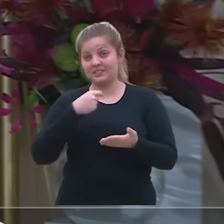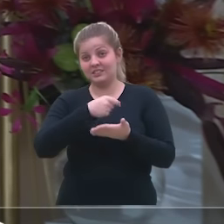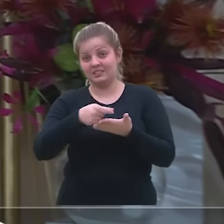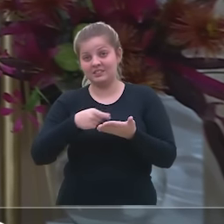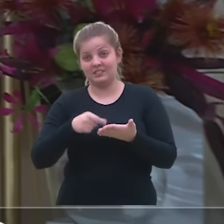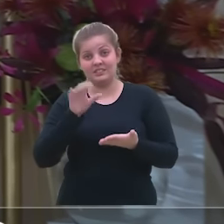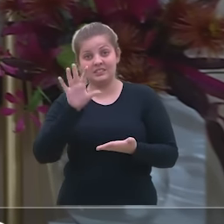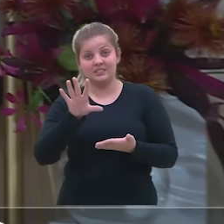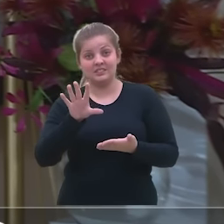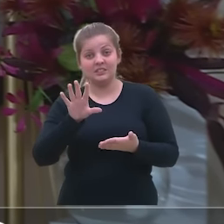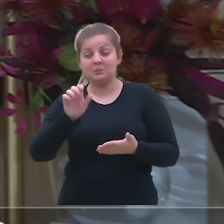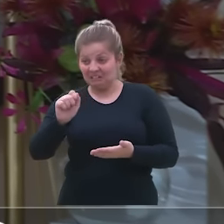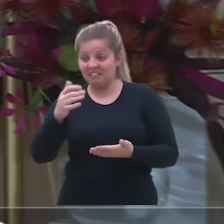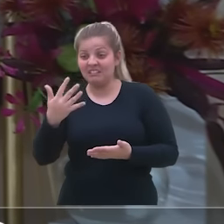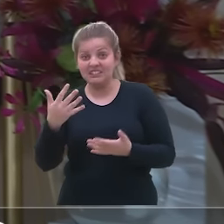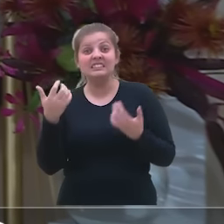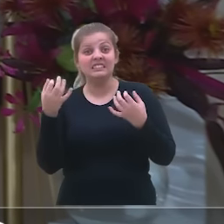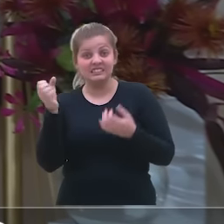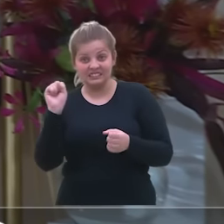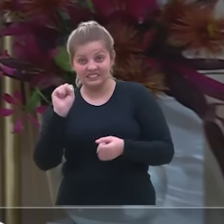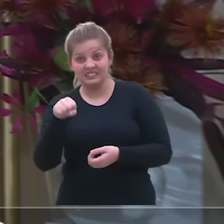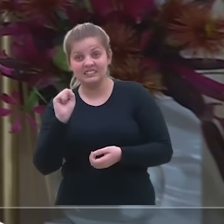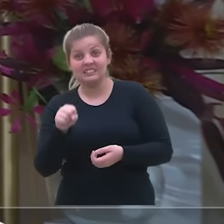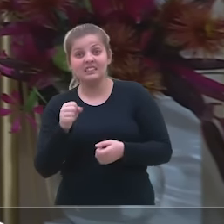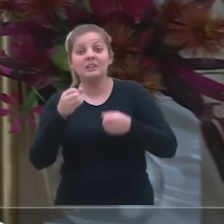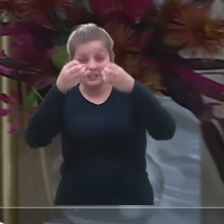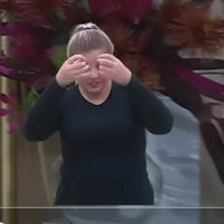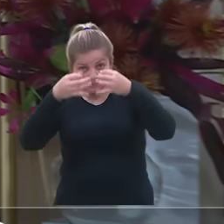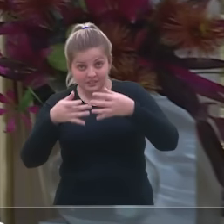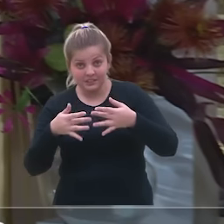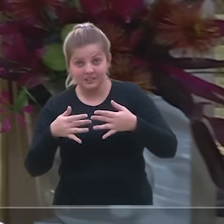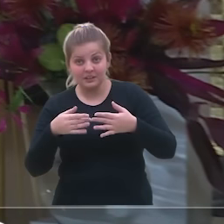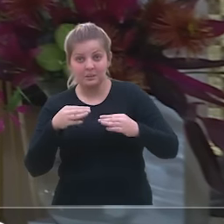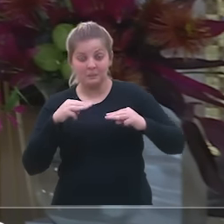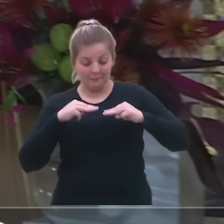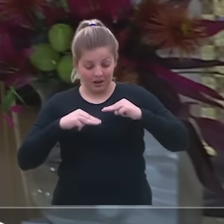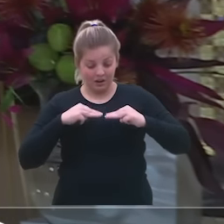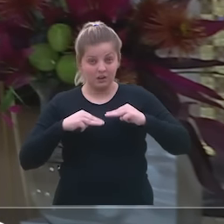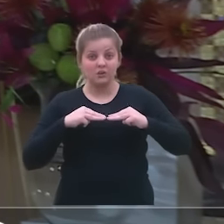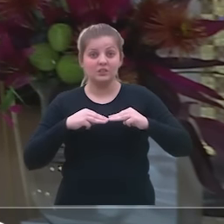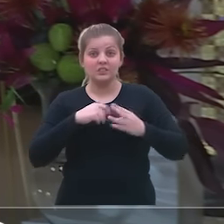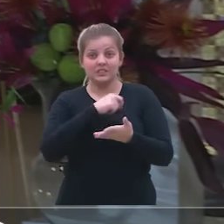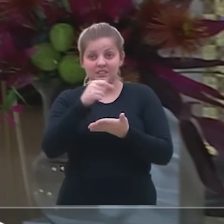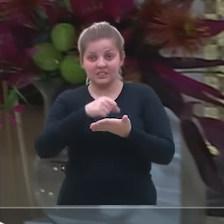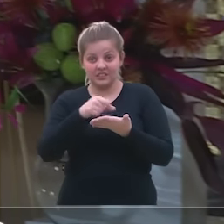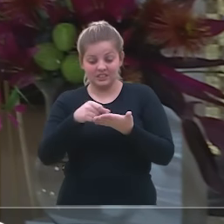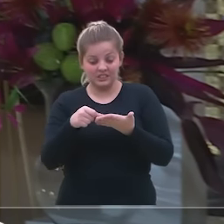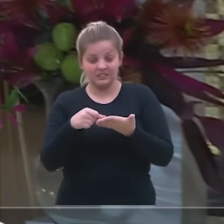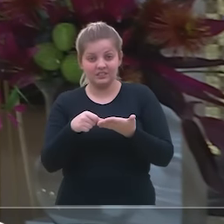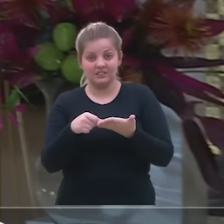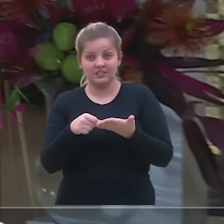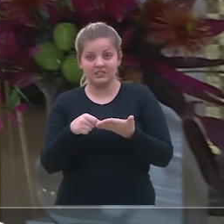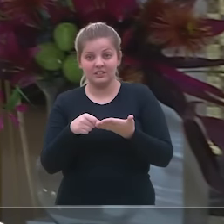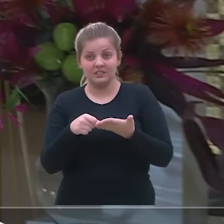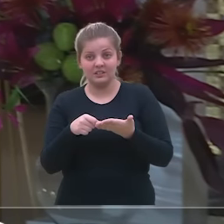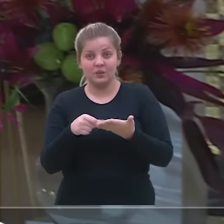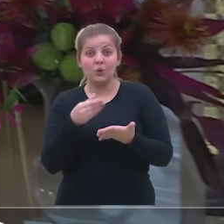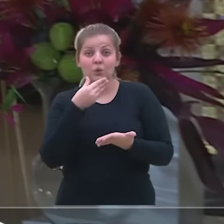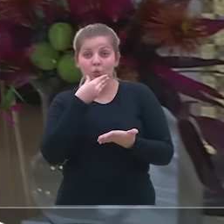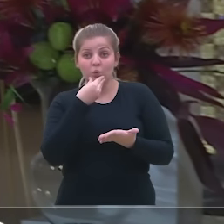aconteceu mesmo você entendeu o que eu quis dizer que eu que eu expliquei Marcos escreveu de um